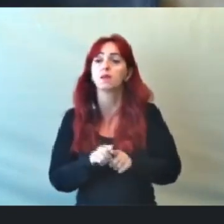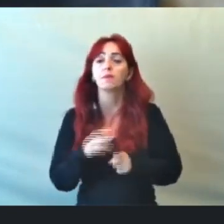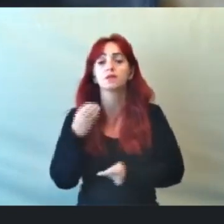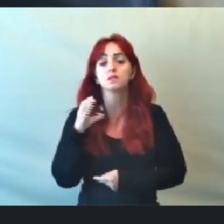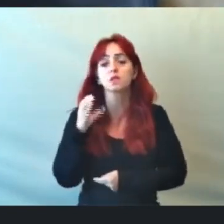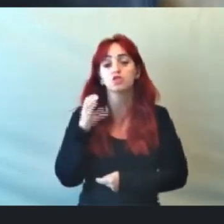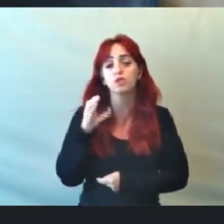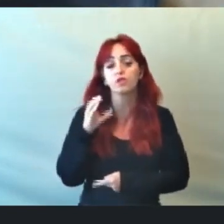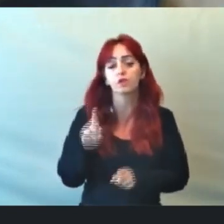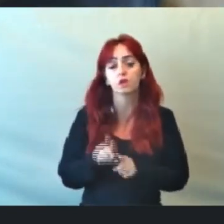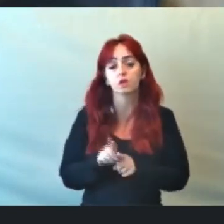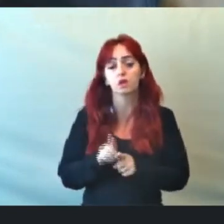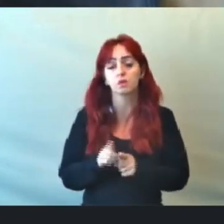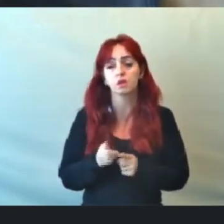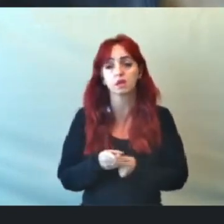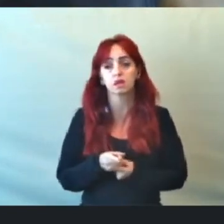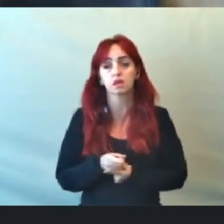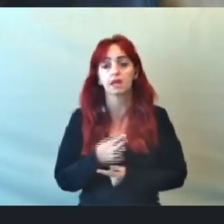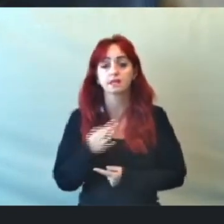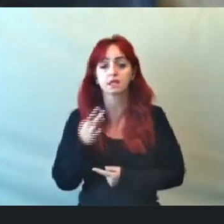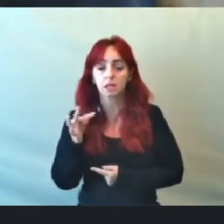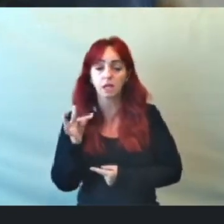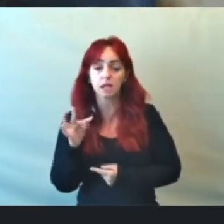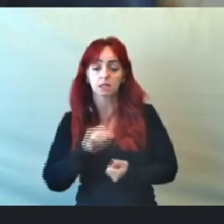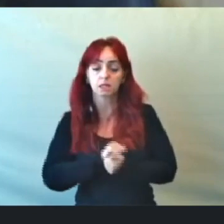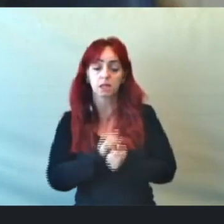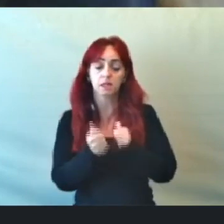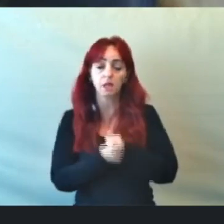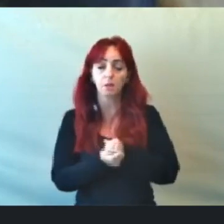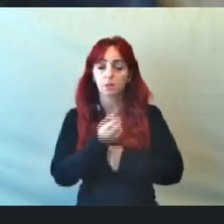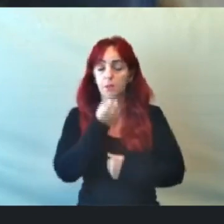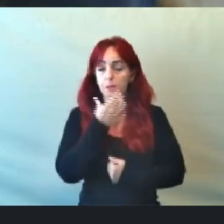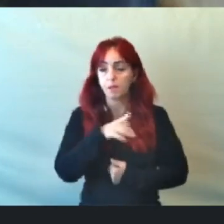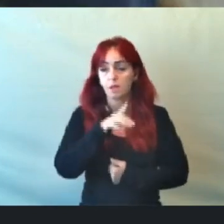adaptam bem à Lagoa da Pampulha?